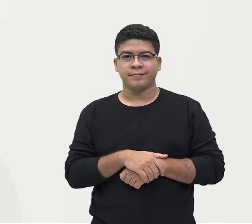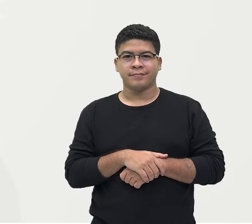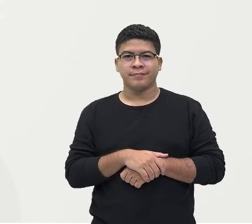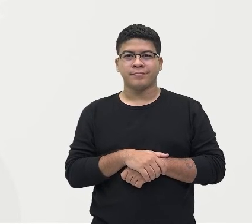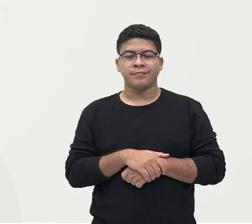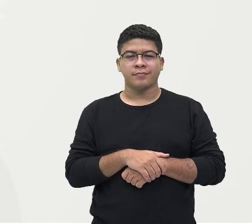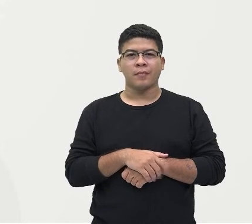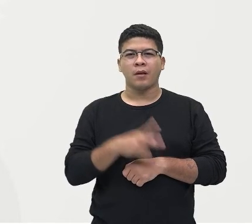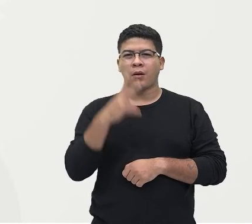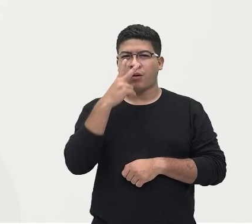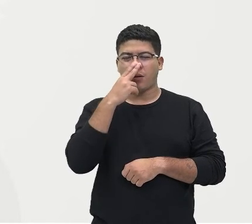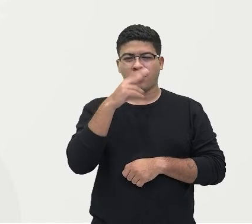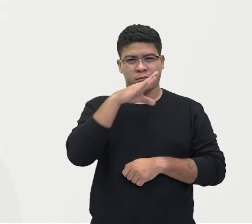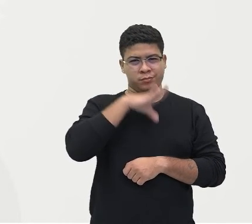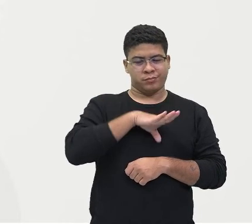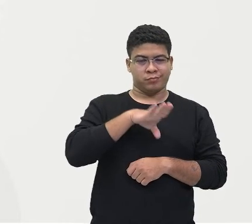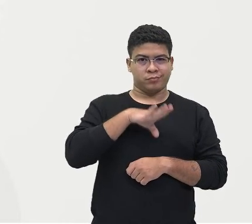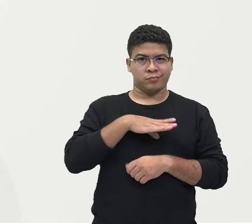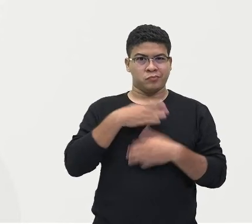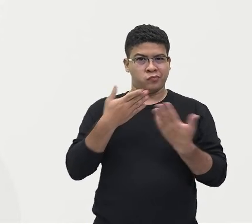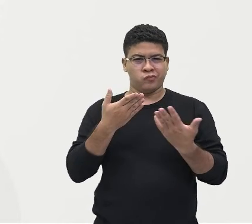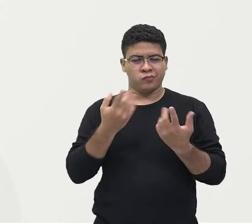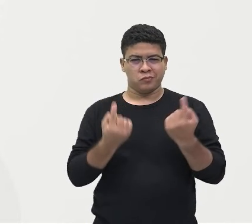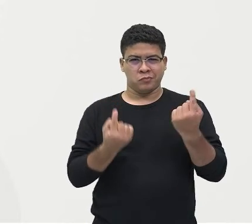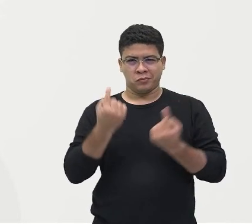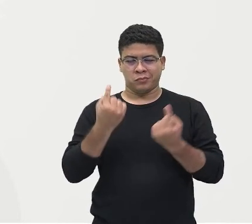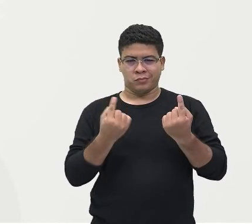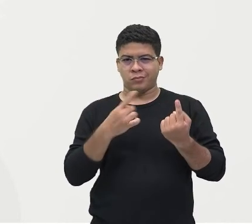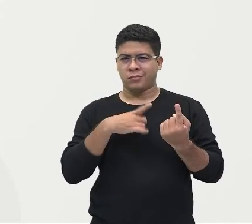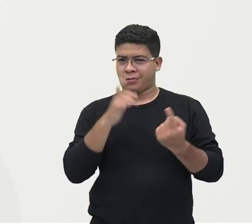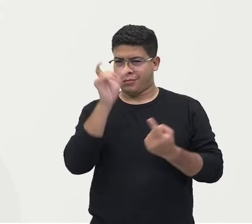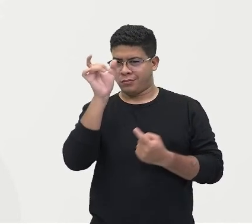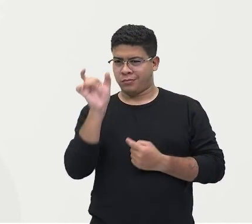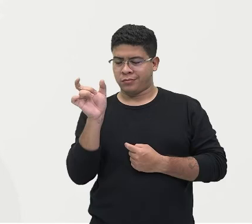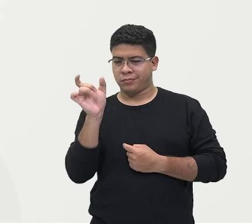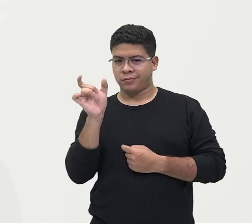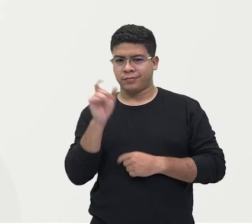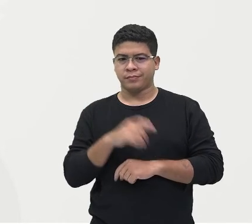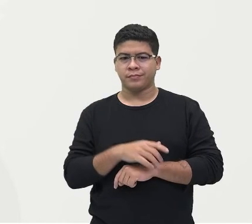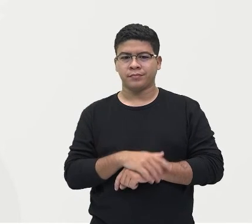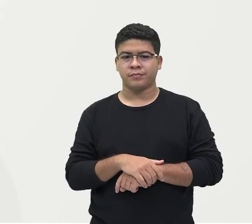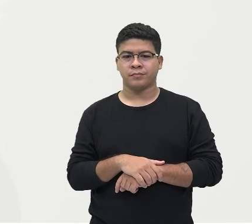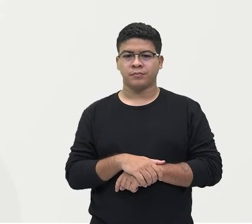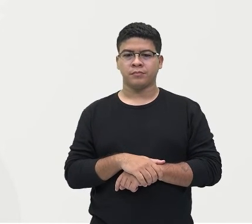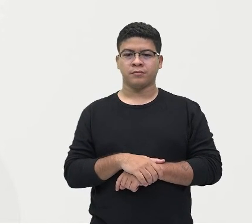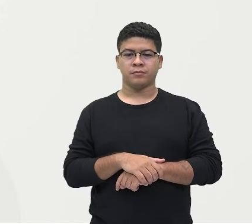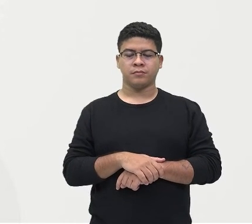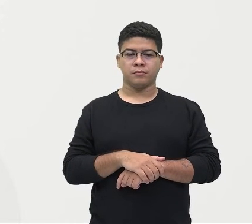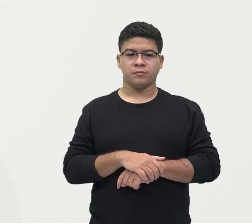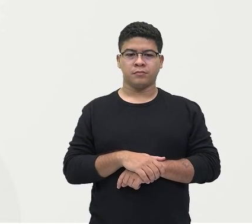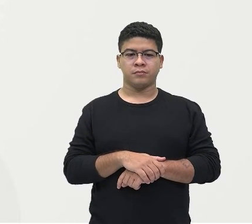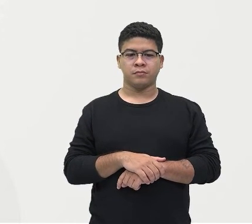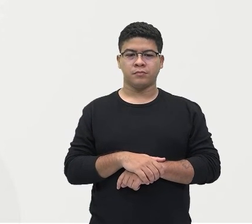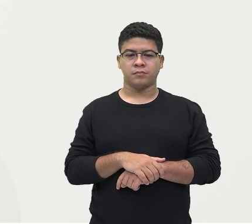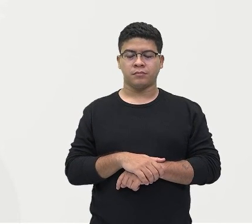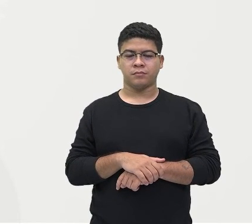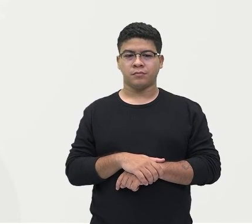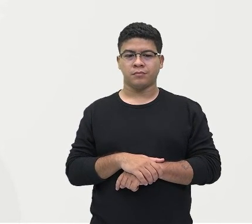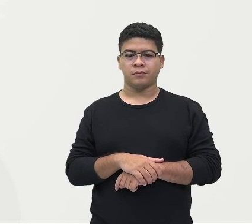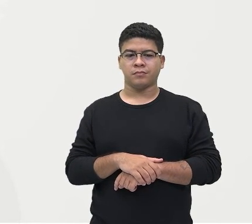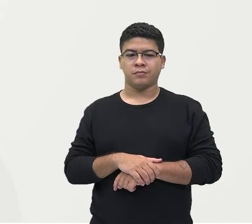português. Vamos ver se nós temos algumas aqui. Olha só, por exemplo, intelligence. Se eu for